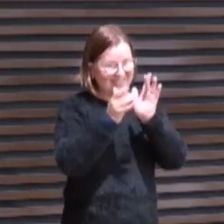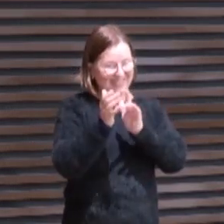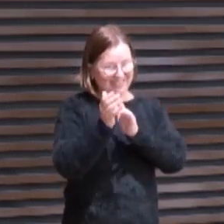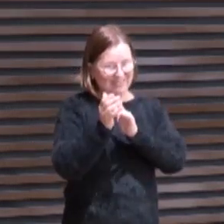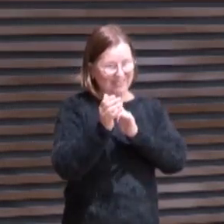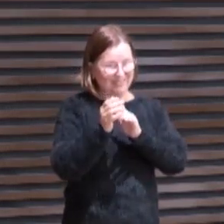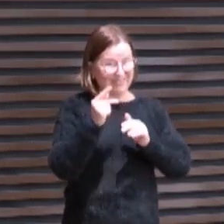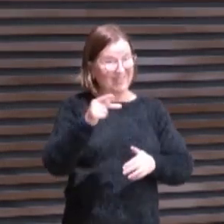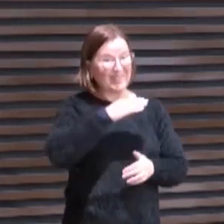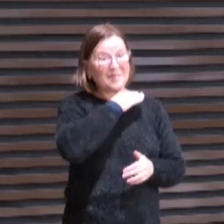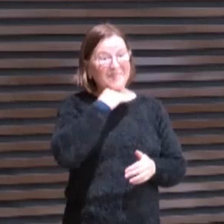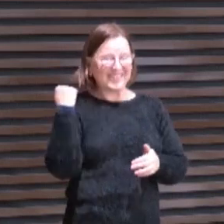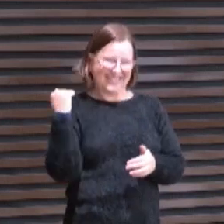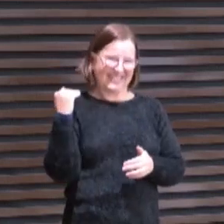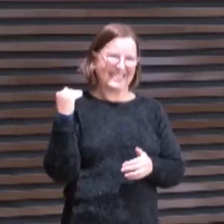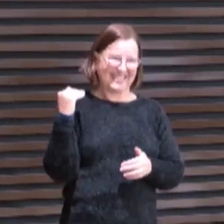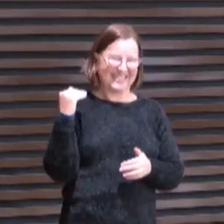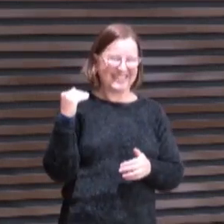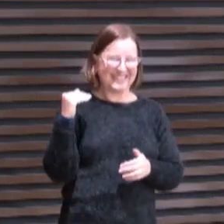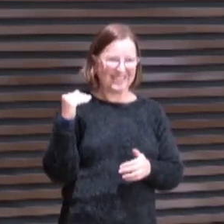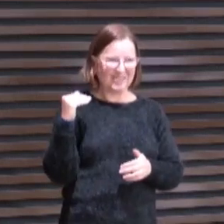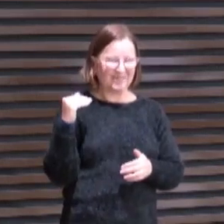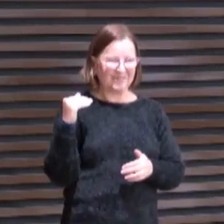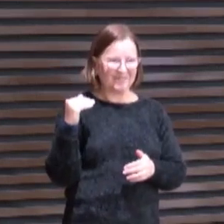na sua morte.